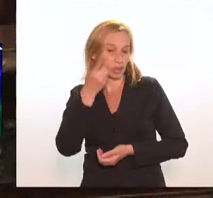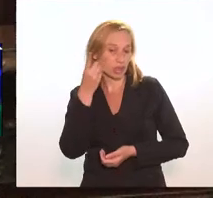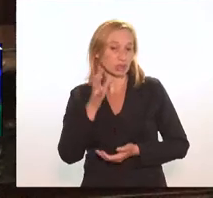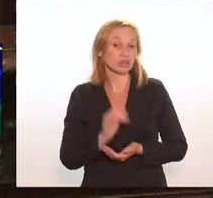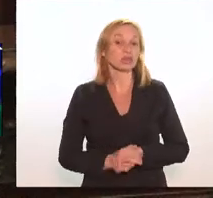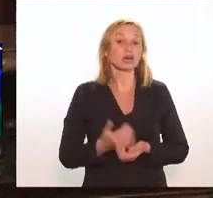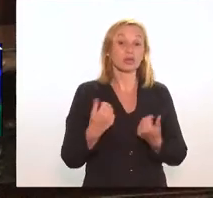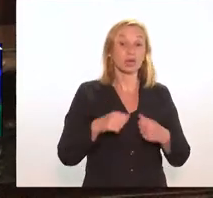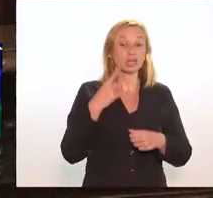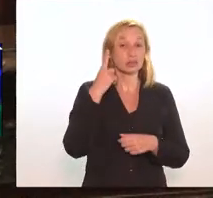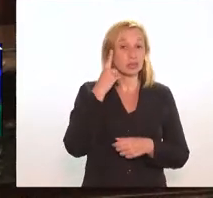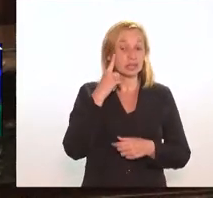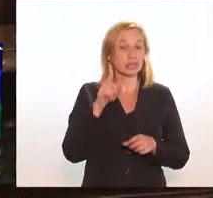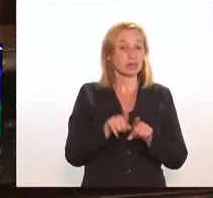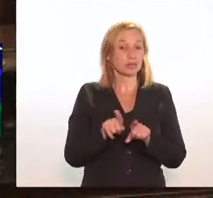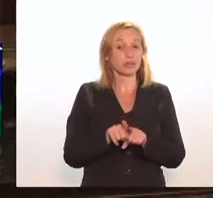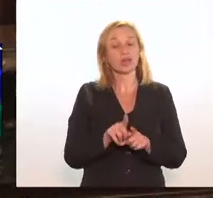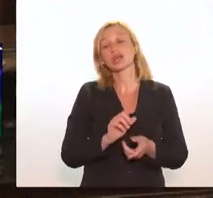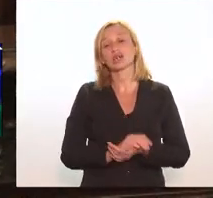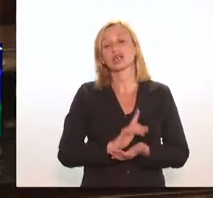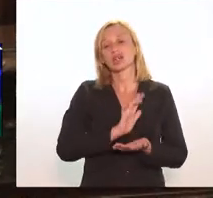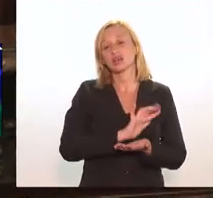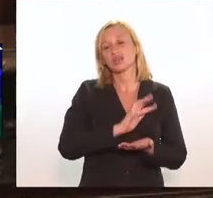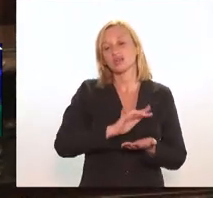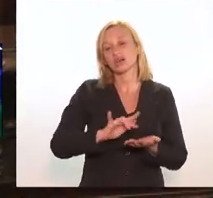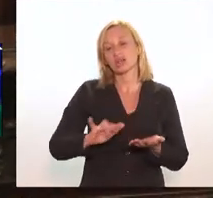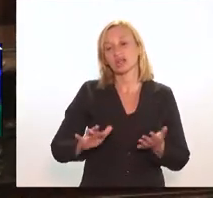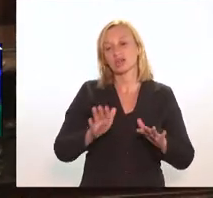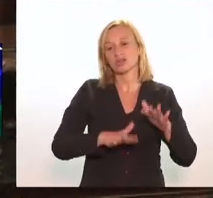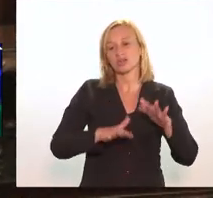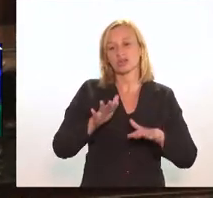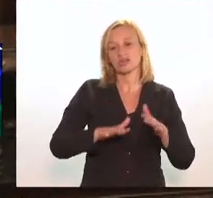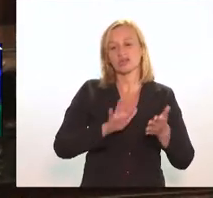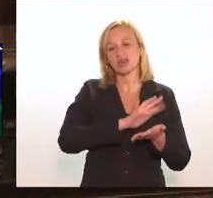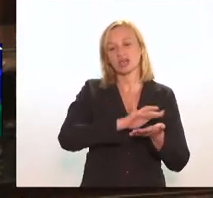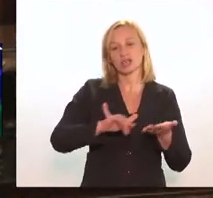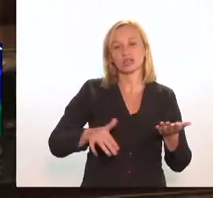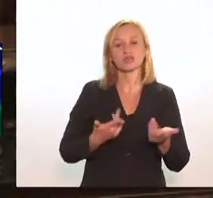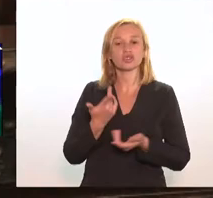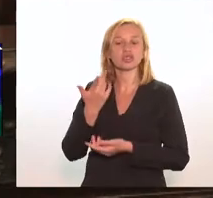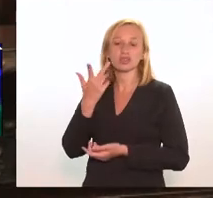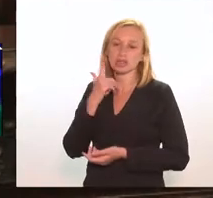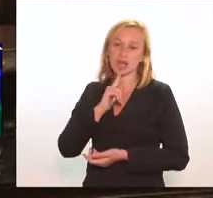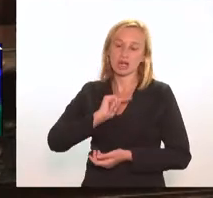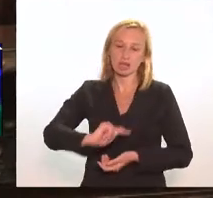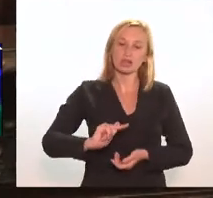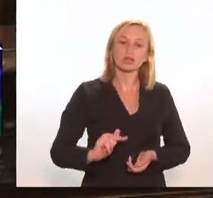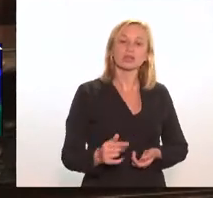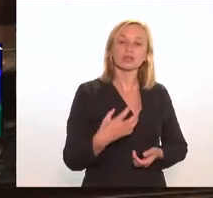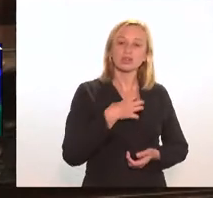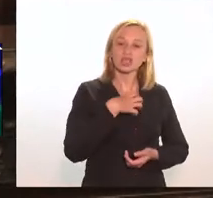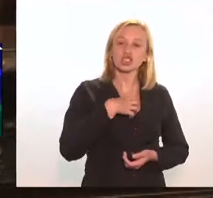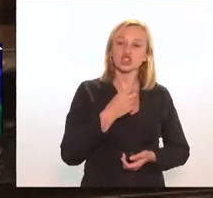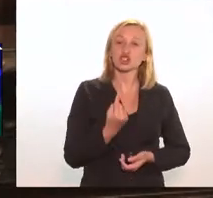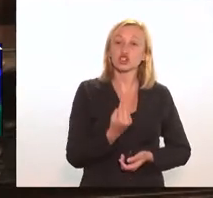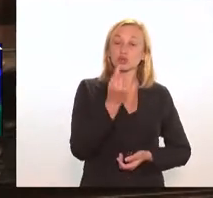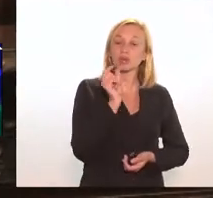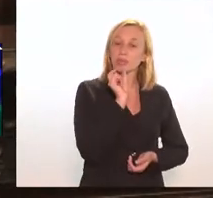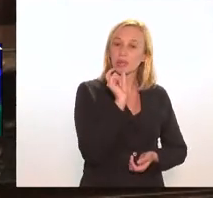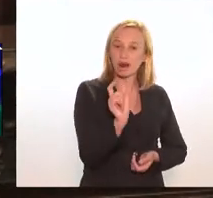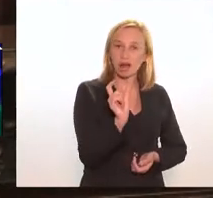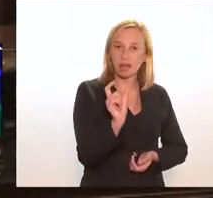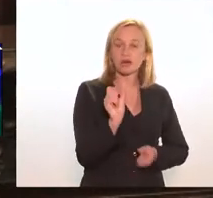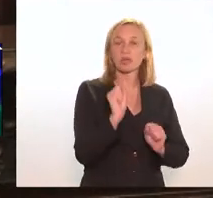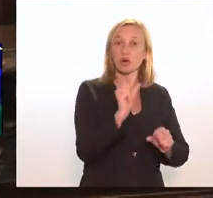é preciso levar em conta as variações da língua, seja o sentido de uma palavra que